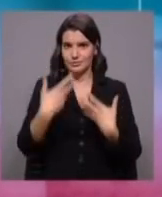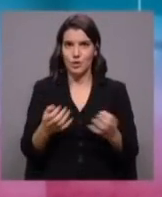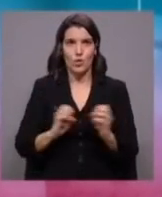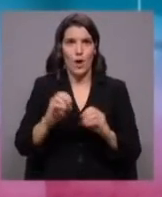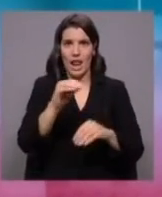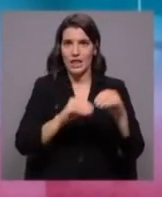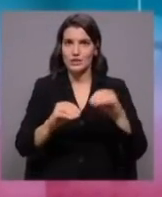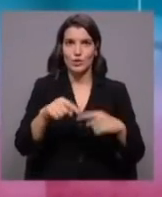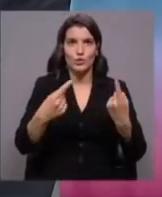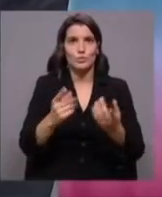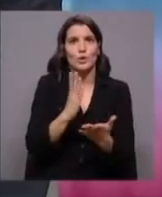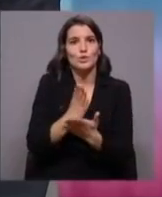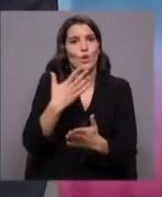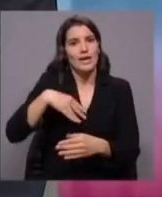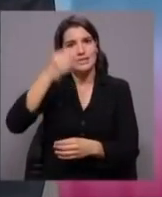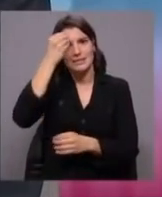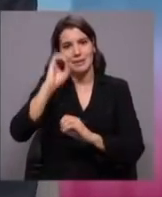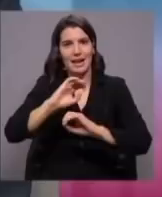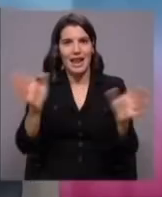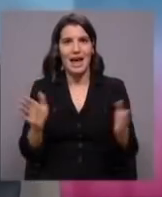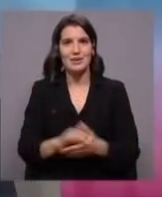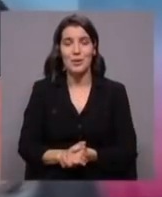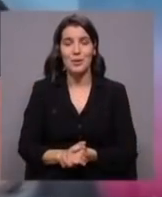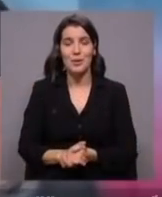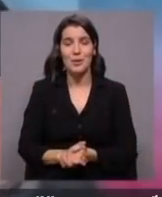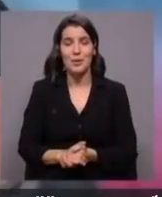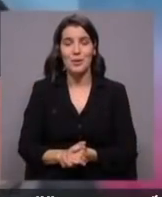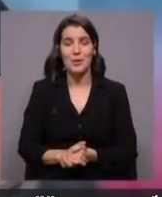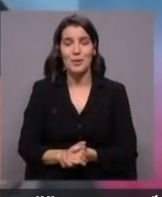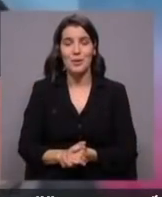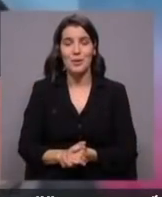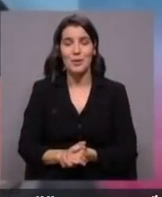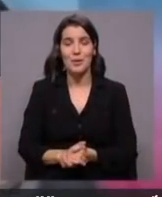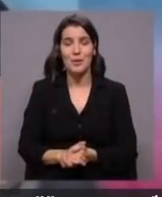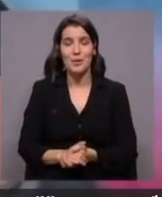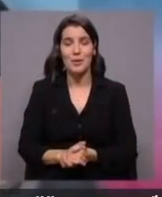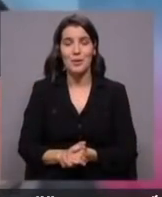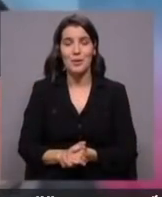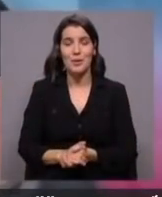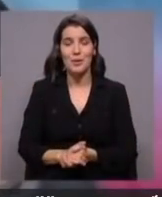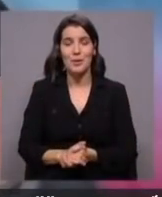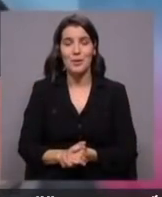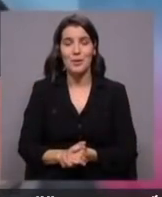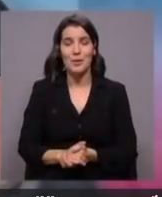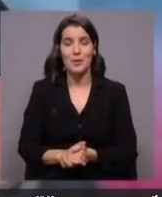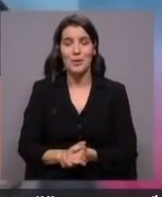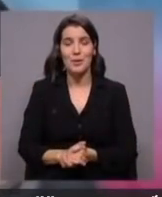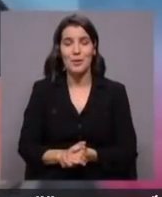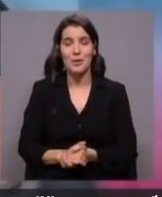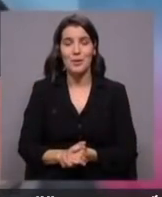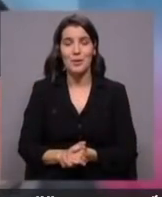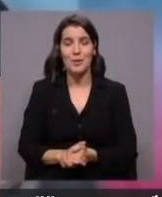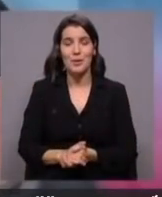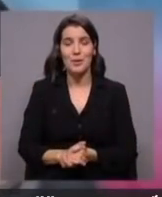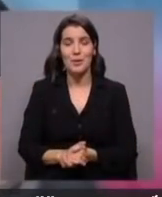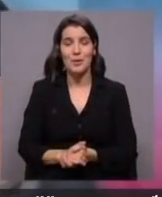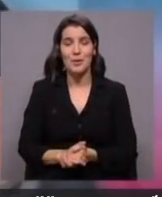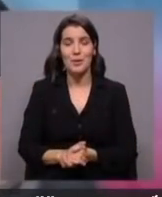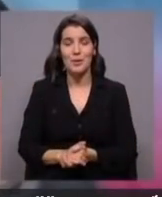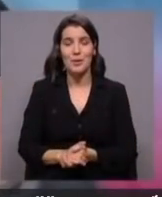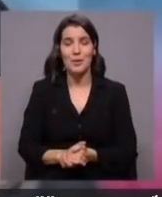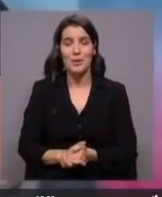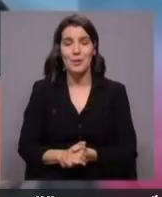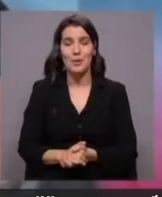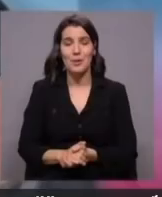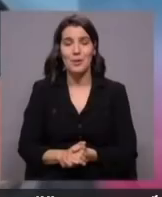das eleições. É só isso que eu quero que fique claro. É pá, mas ó Luís, imagina, tu és um dos países da Europa com menos criminalidade, mano. Tipo,